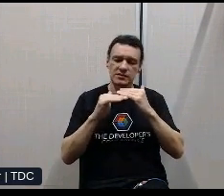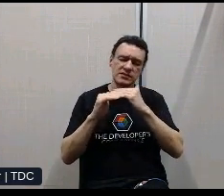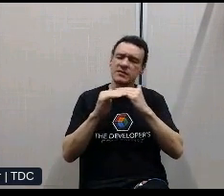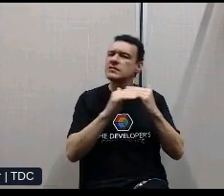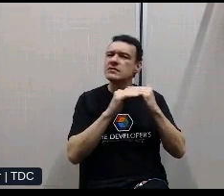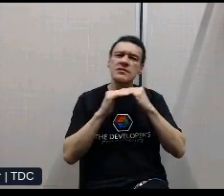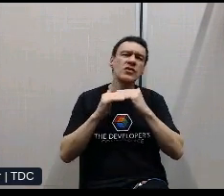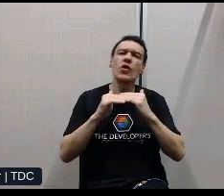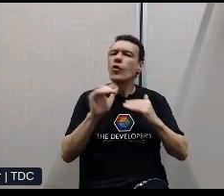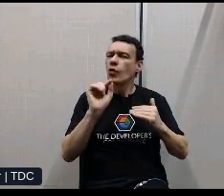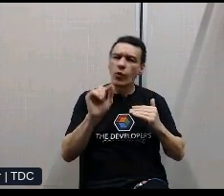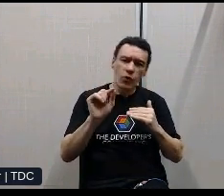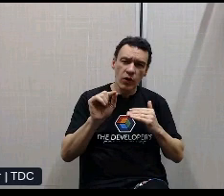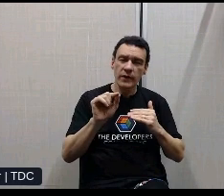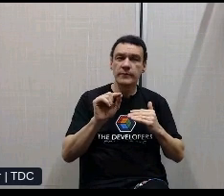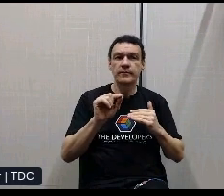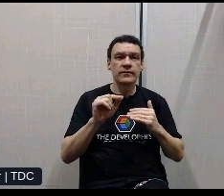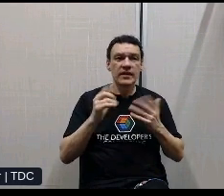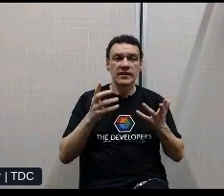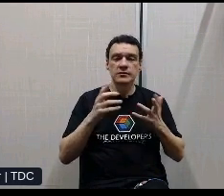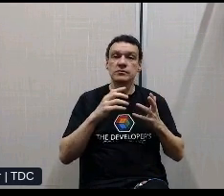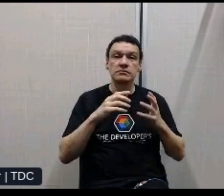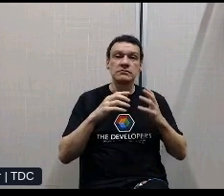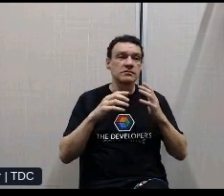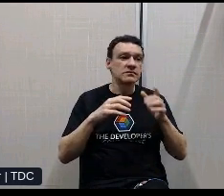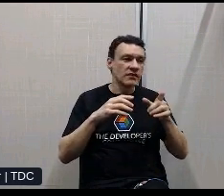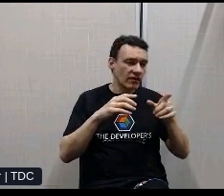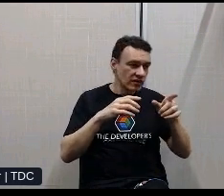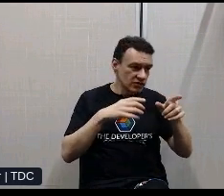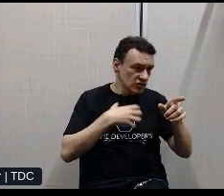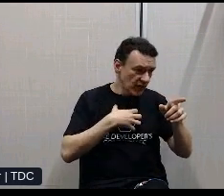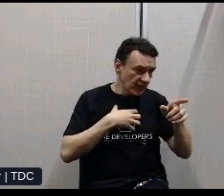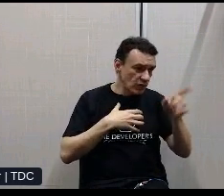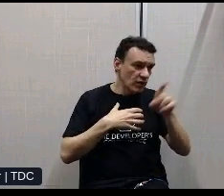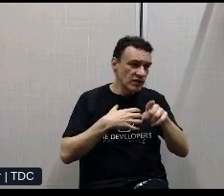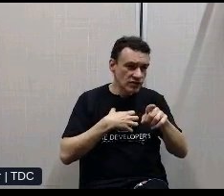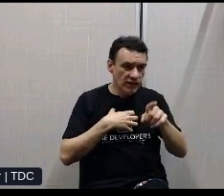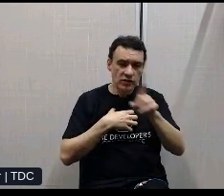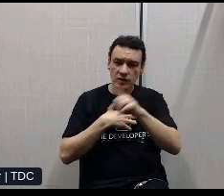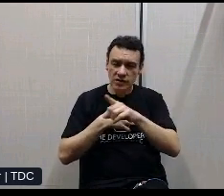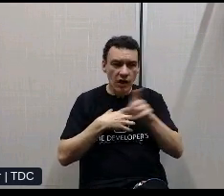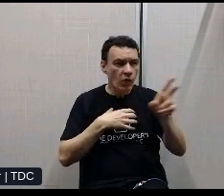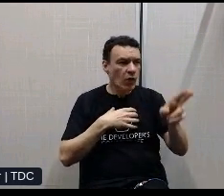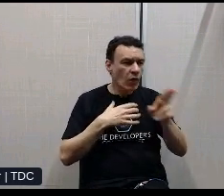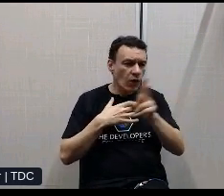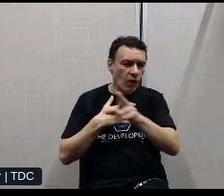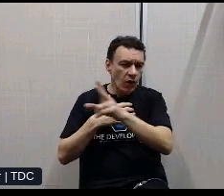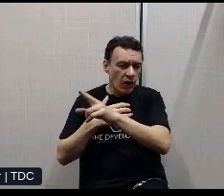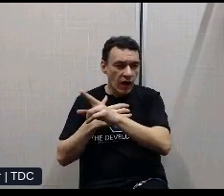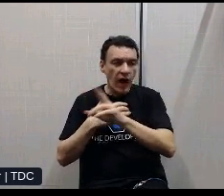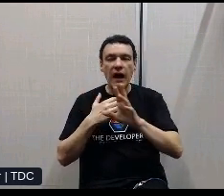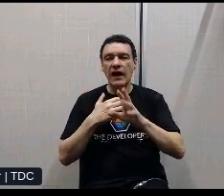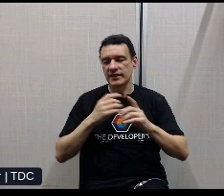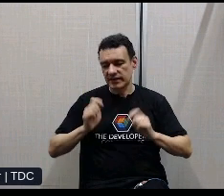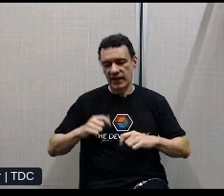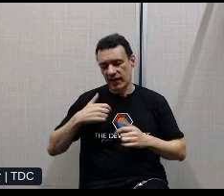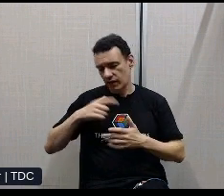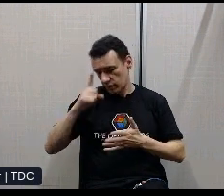também padrões para uma tomada de decisão. Então, imagine, você fez ali